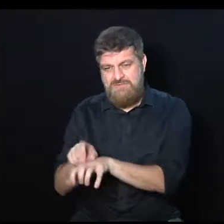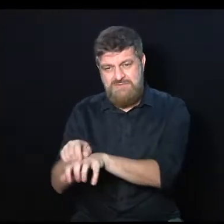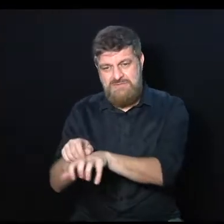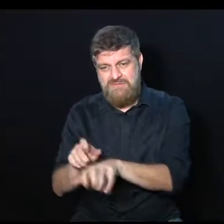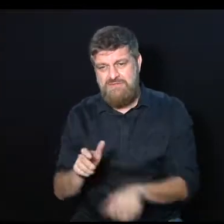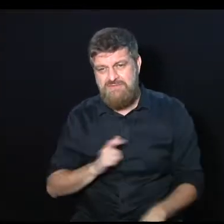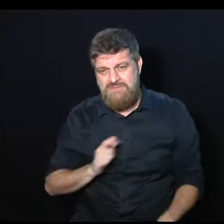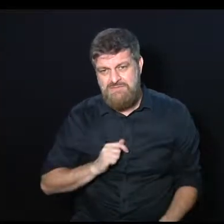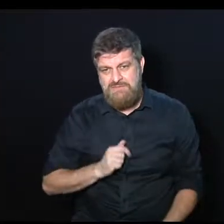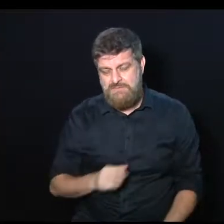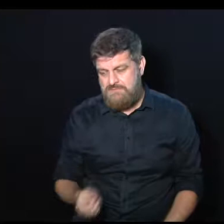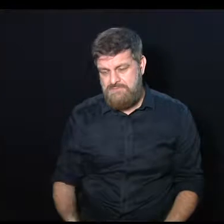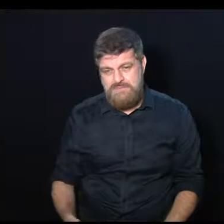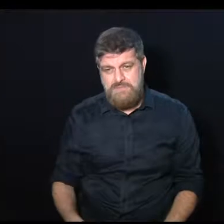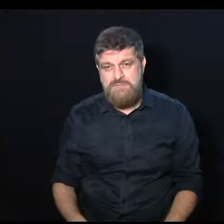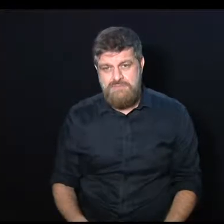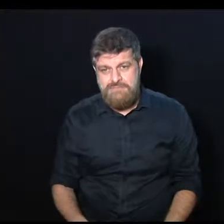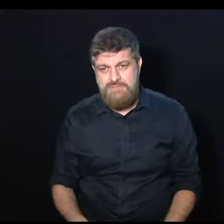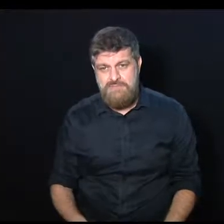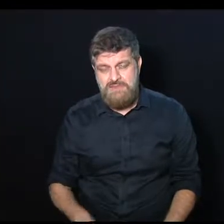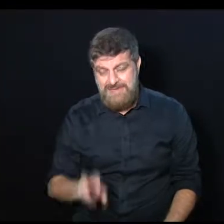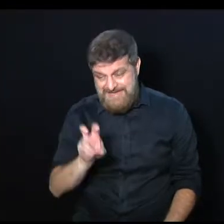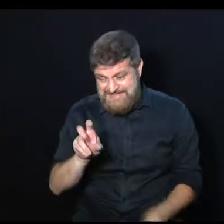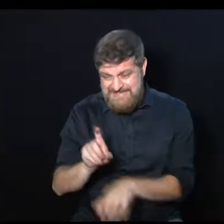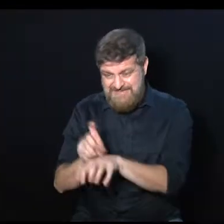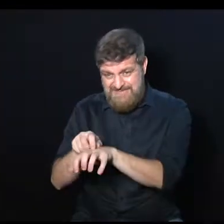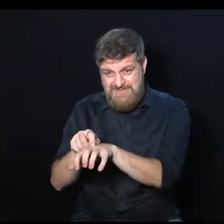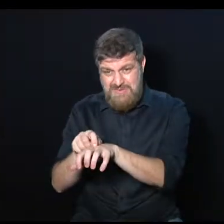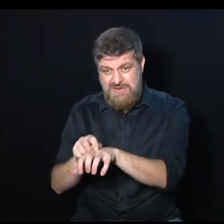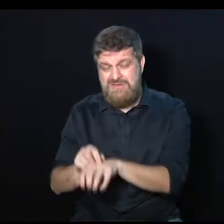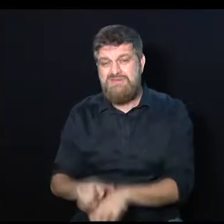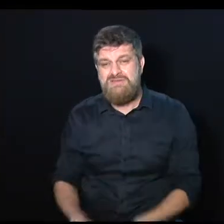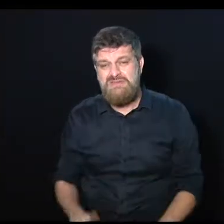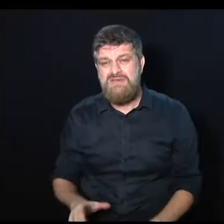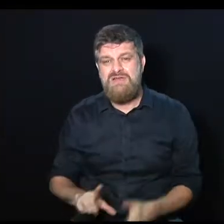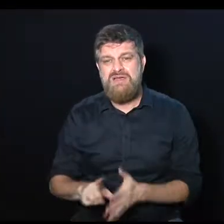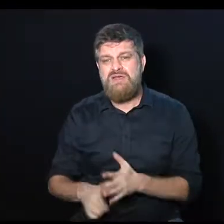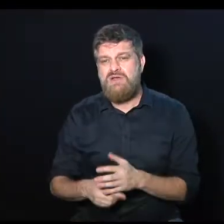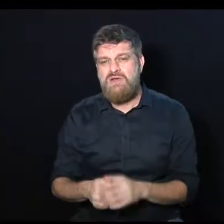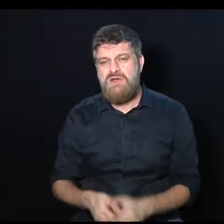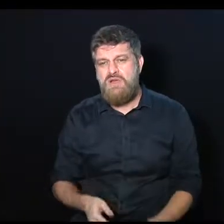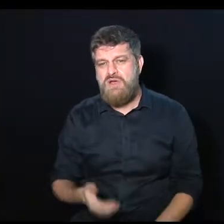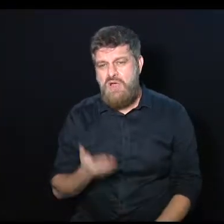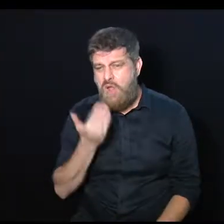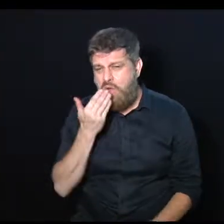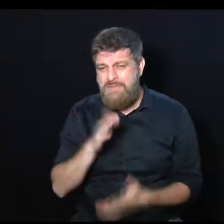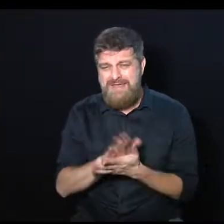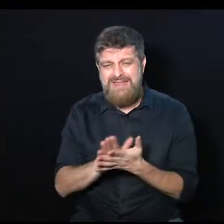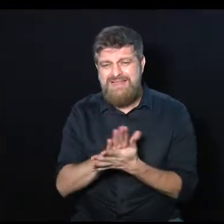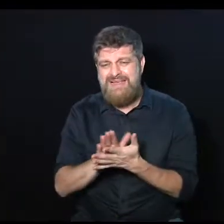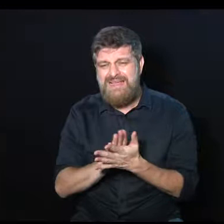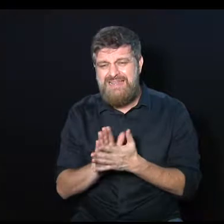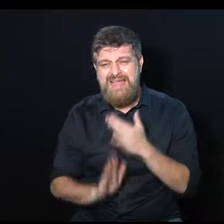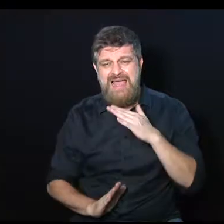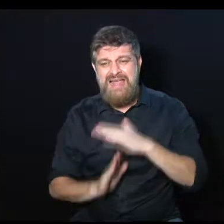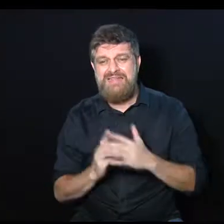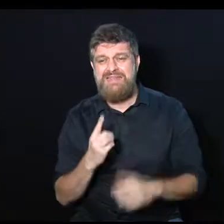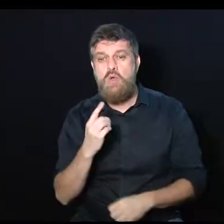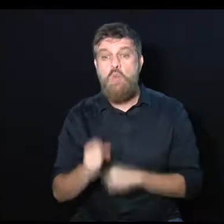crias vão sobreviver até o final do ano. Ele tem capacidade de ficar em jejum, sem alimento, às vezes até 1 ano,